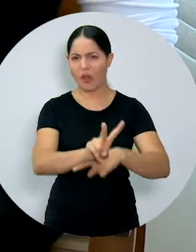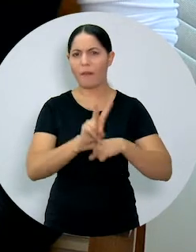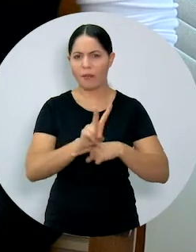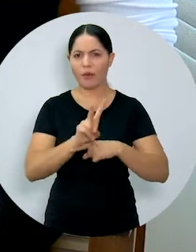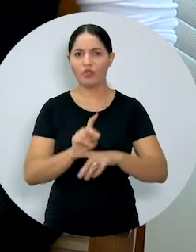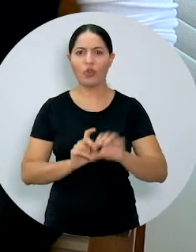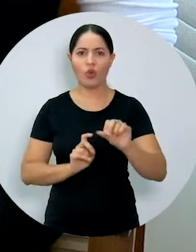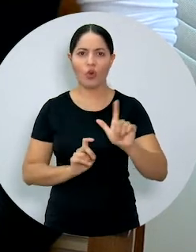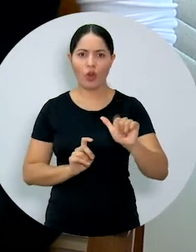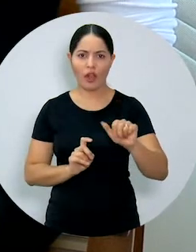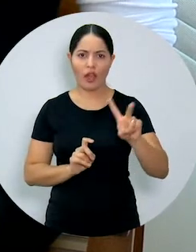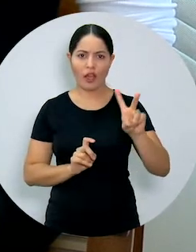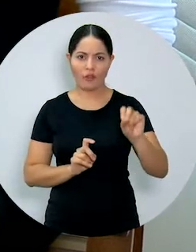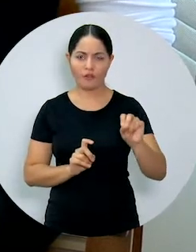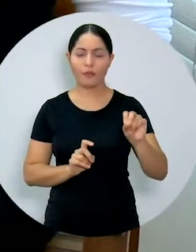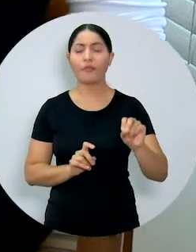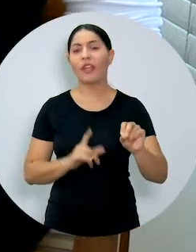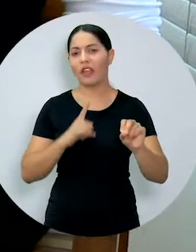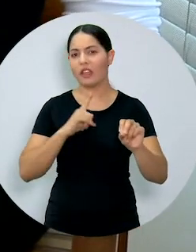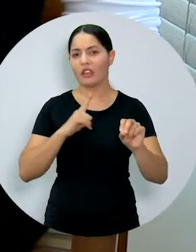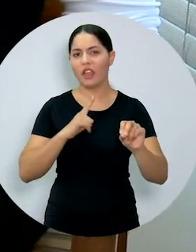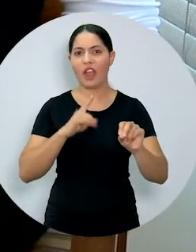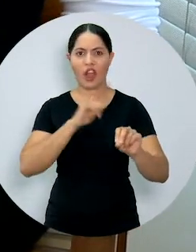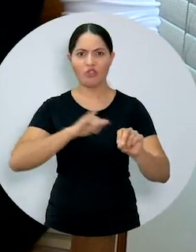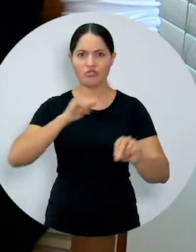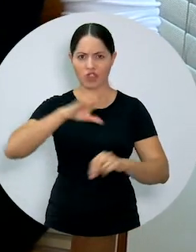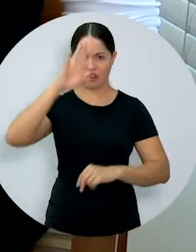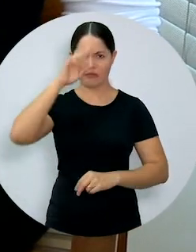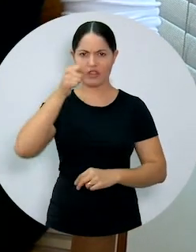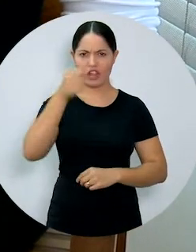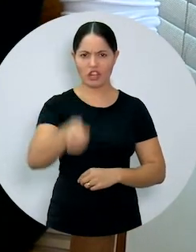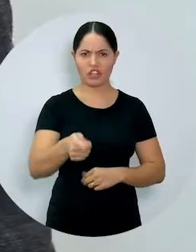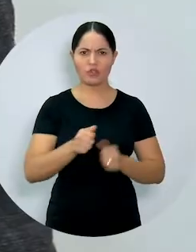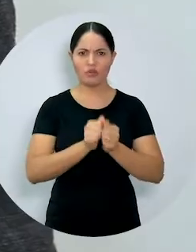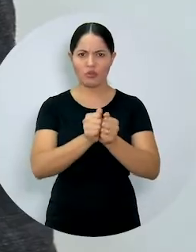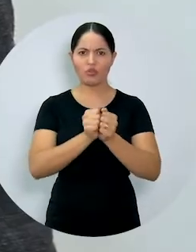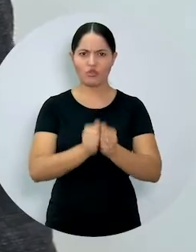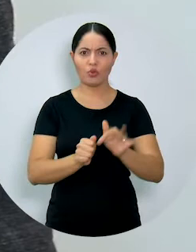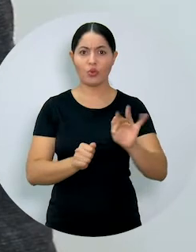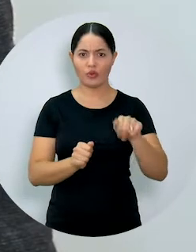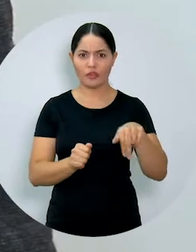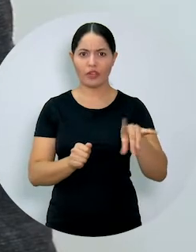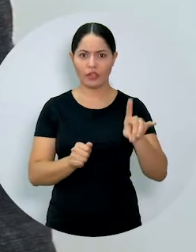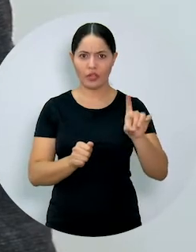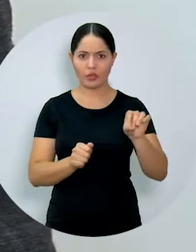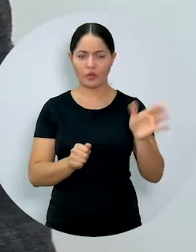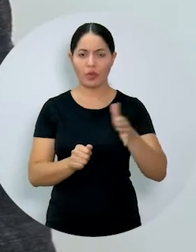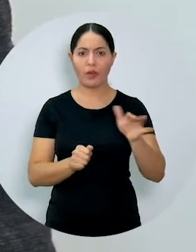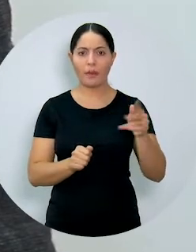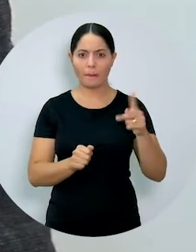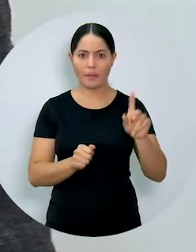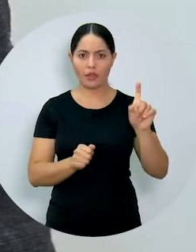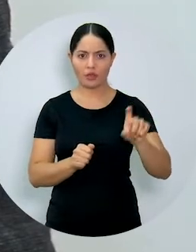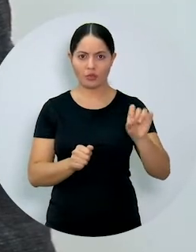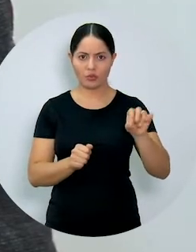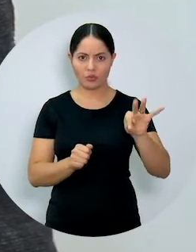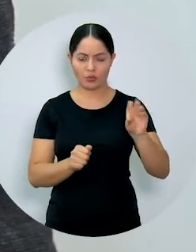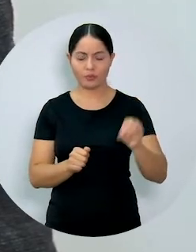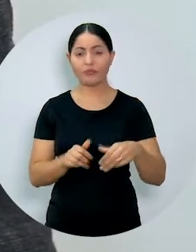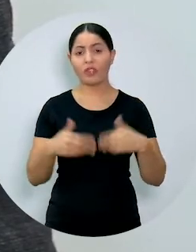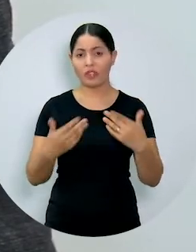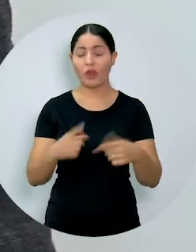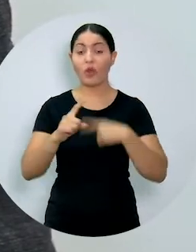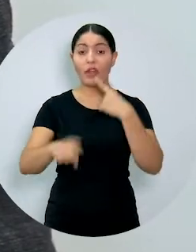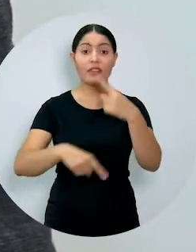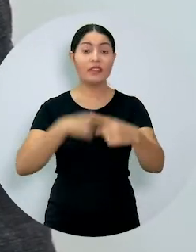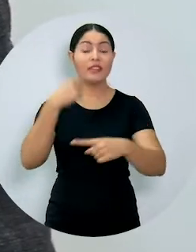ao militarismo que se instalava com Floriano Peixoto. A Ordem dos Advogados do Brasil